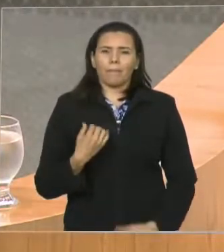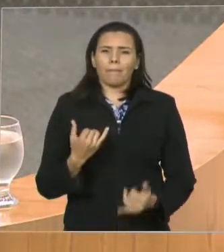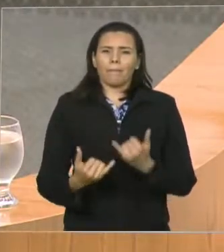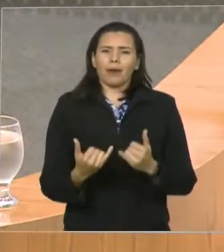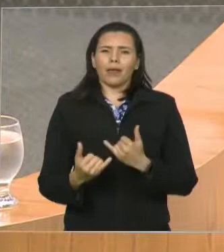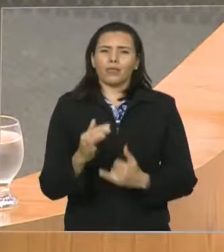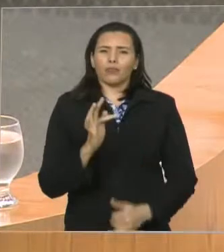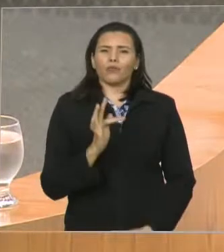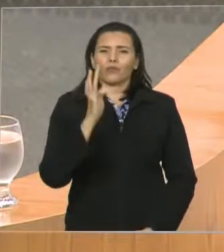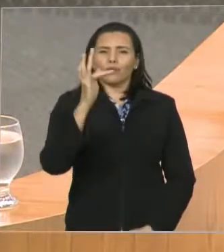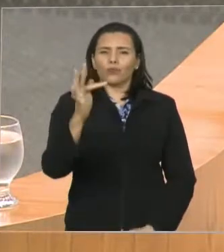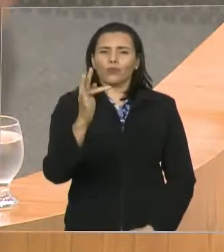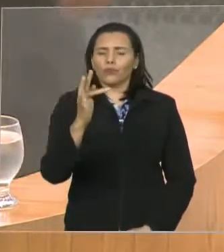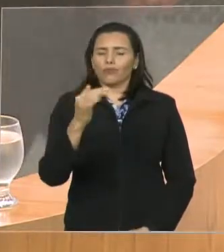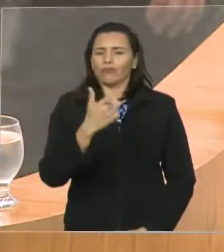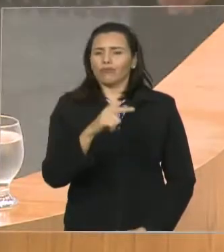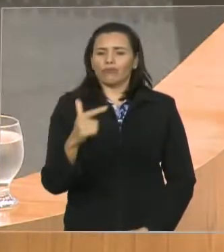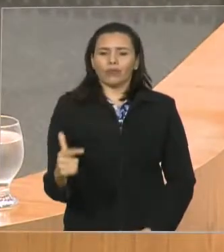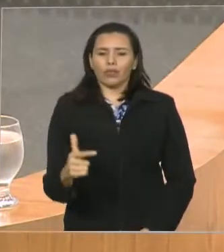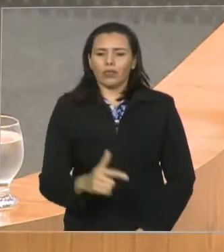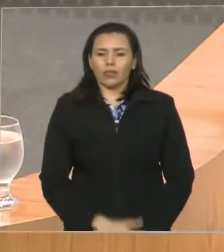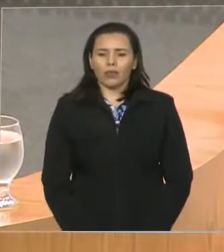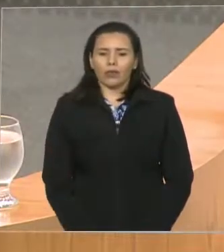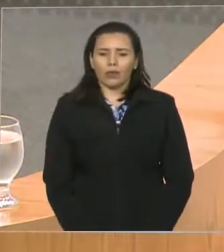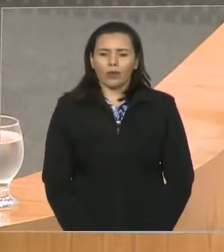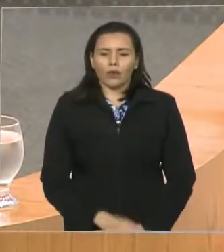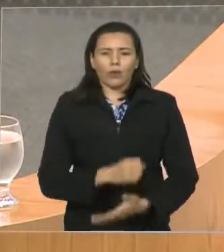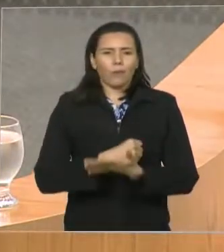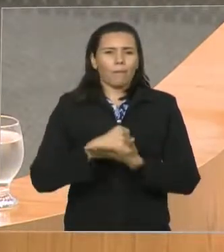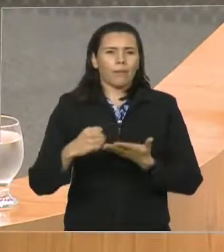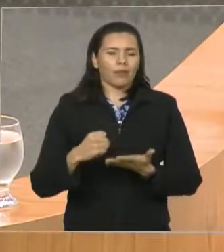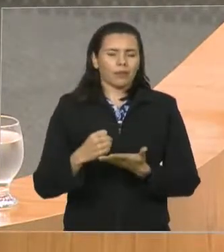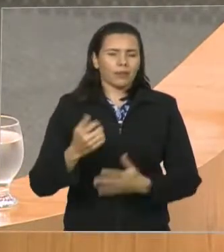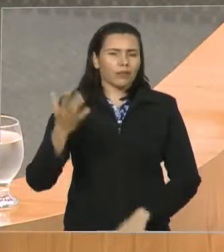e de um passado que não queria passar. Somente isso.